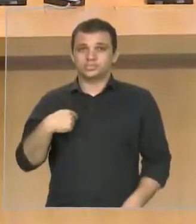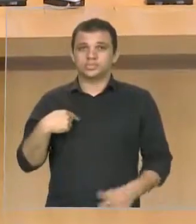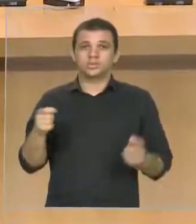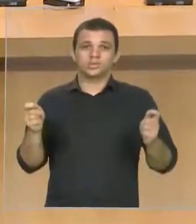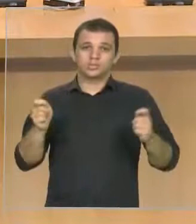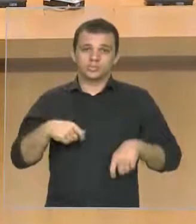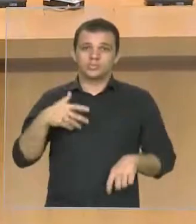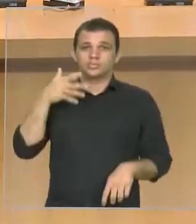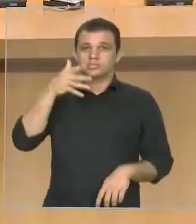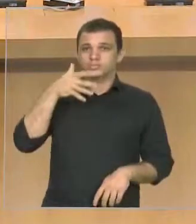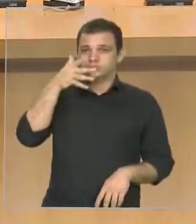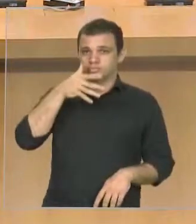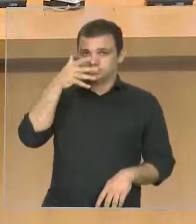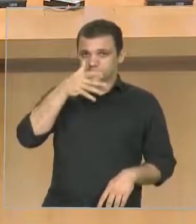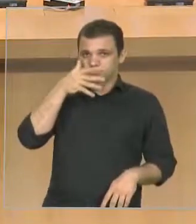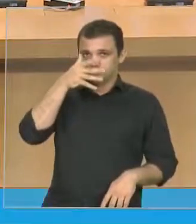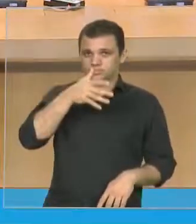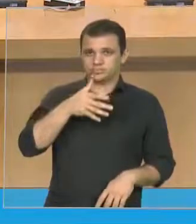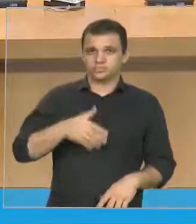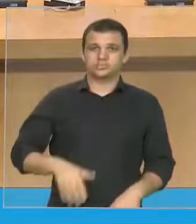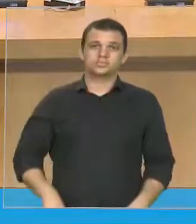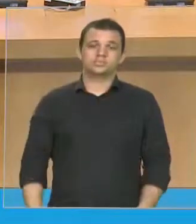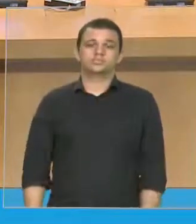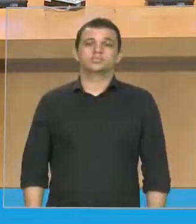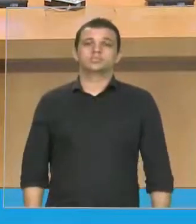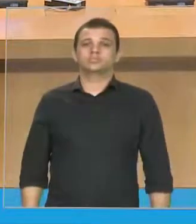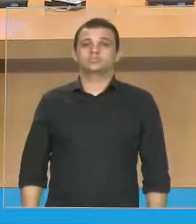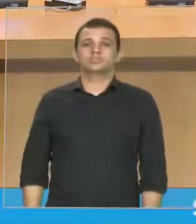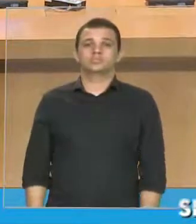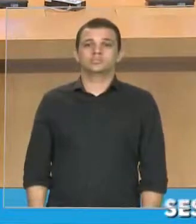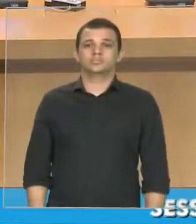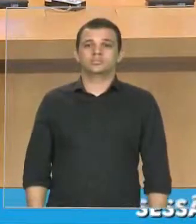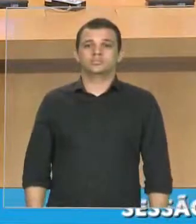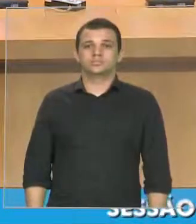possa fazer o pronunciamento.